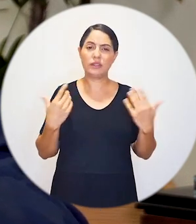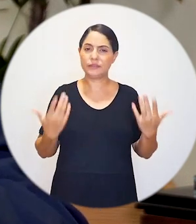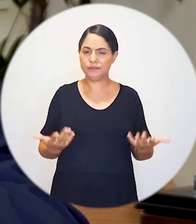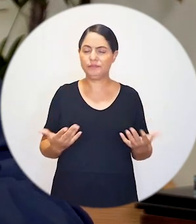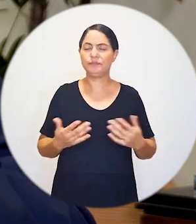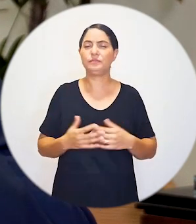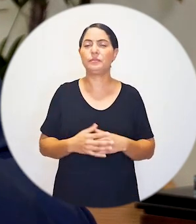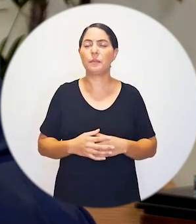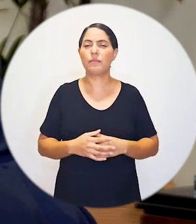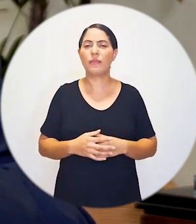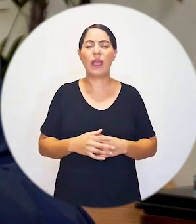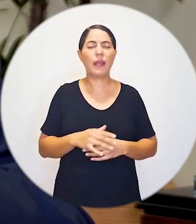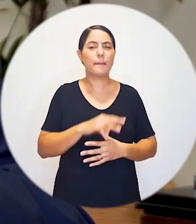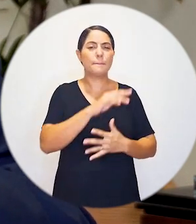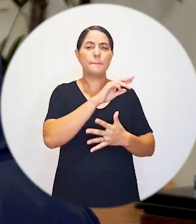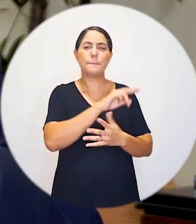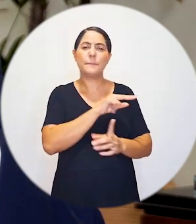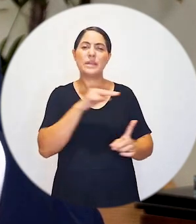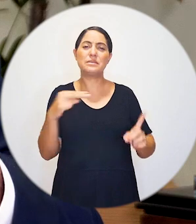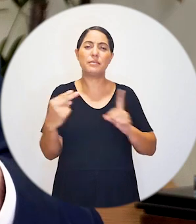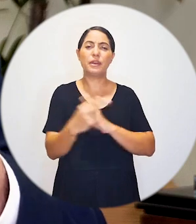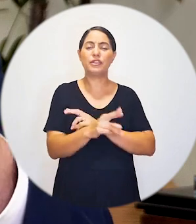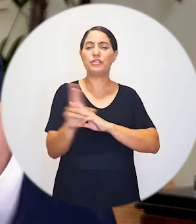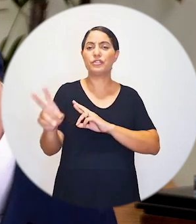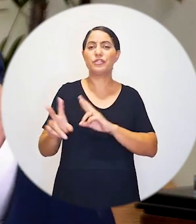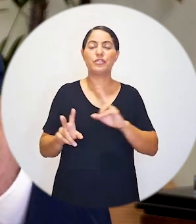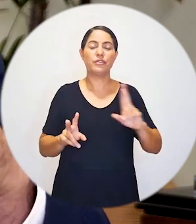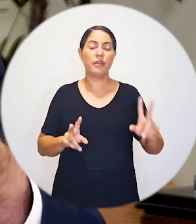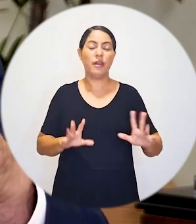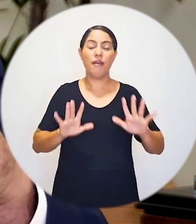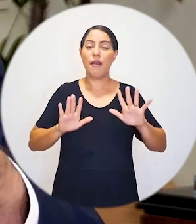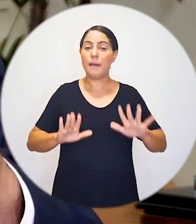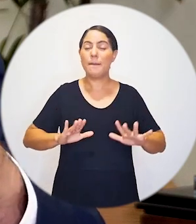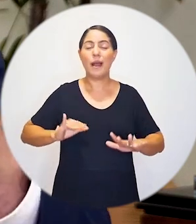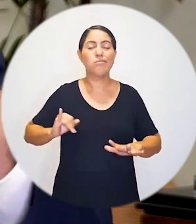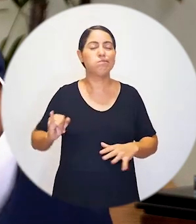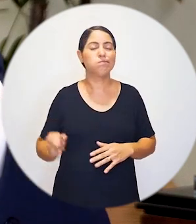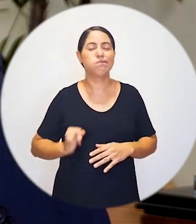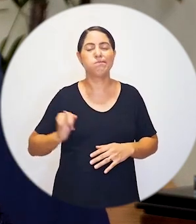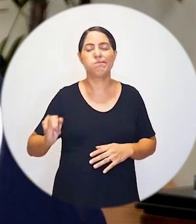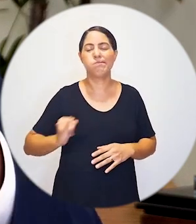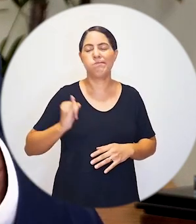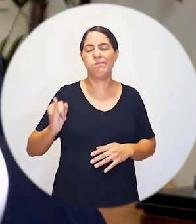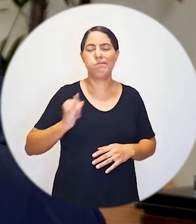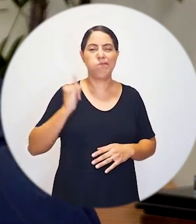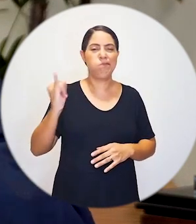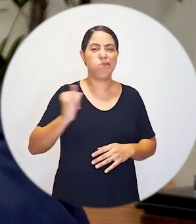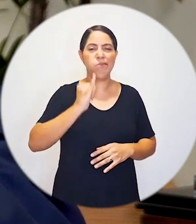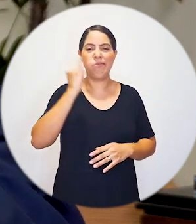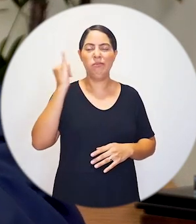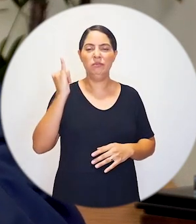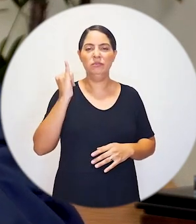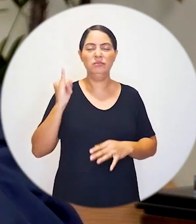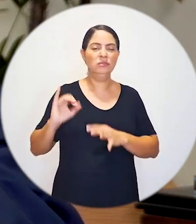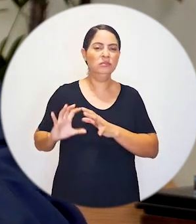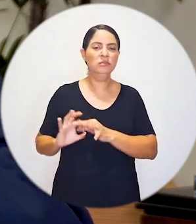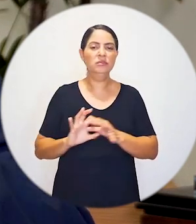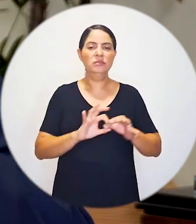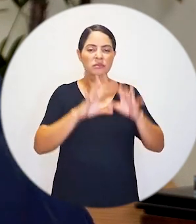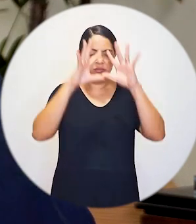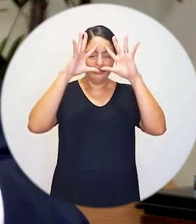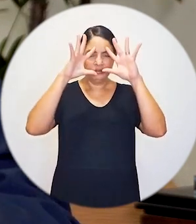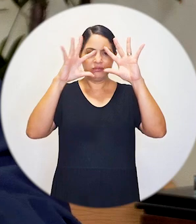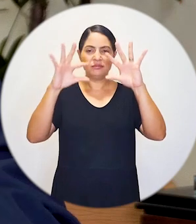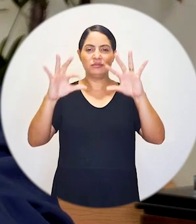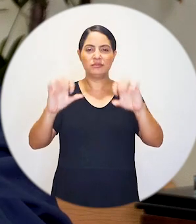essas visões diferentes de cada um no seu extrato para vir e compor um corpo único,